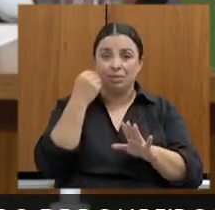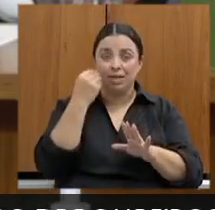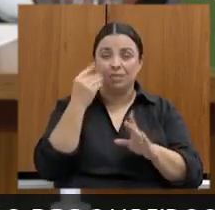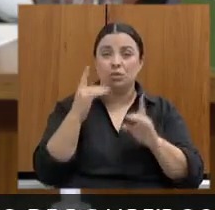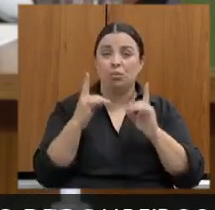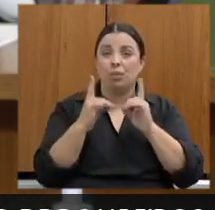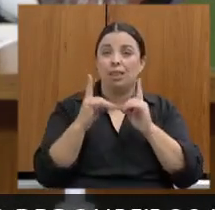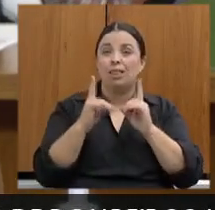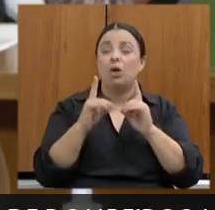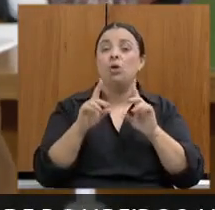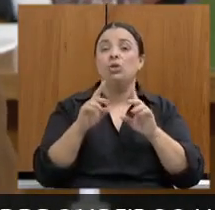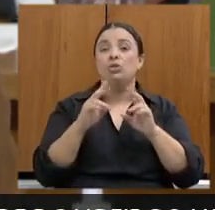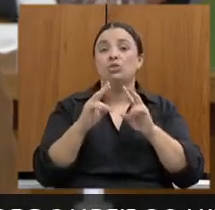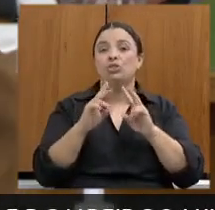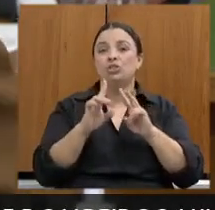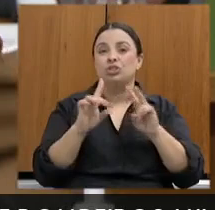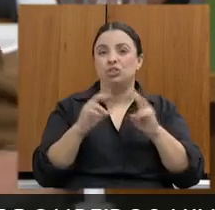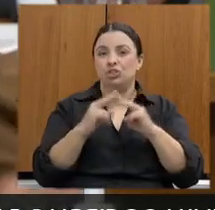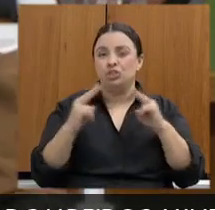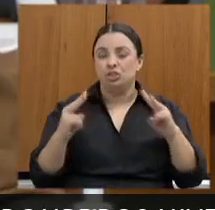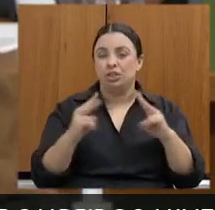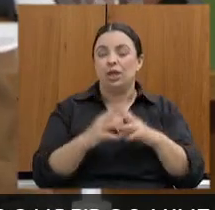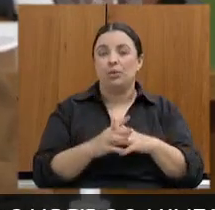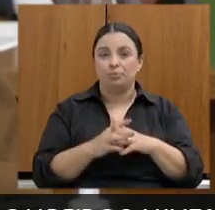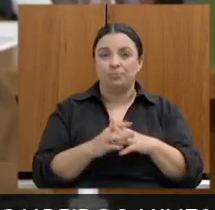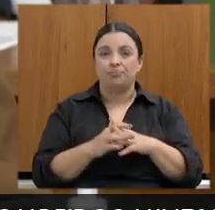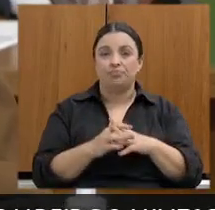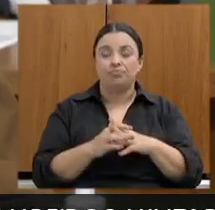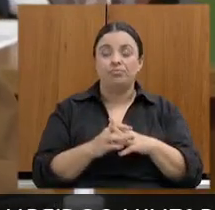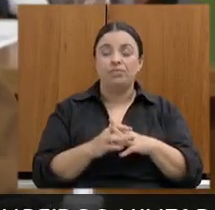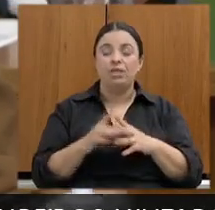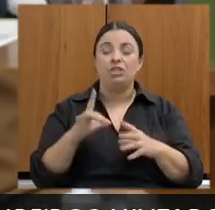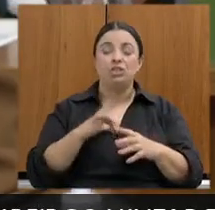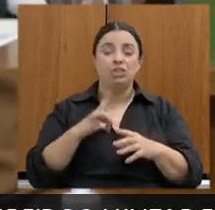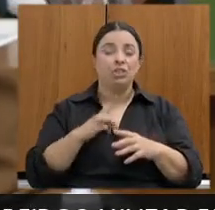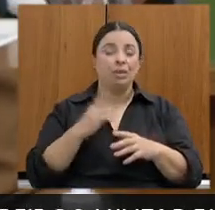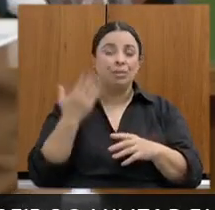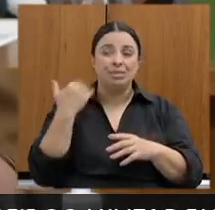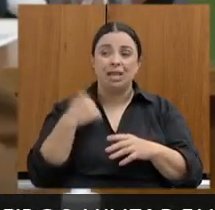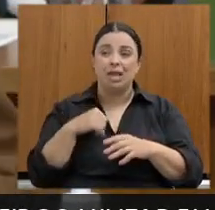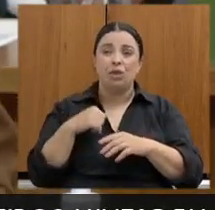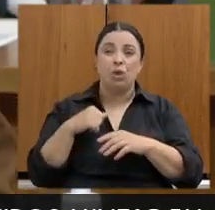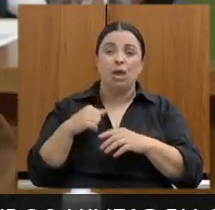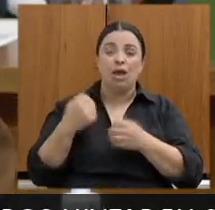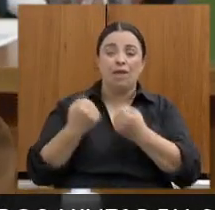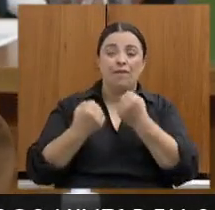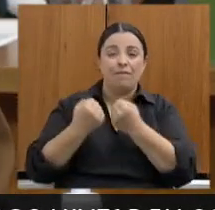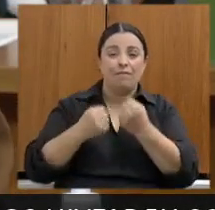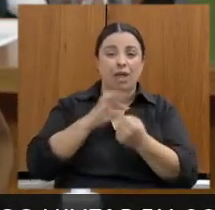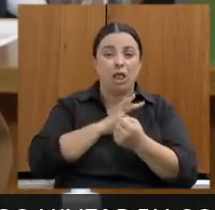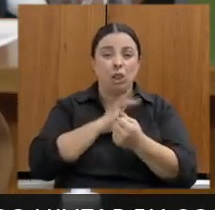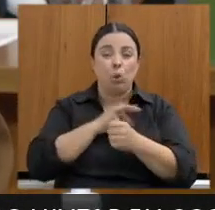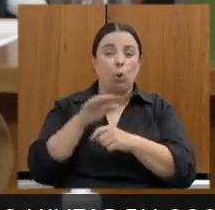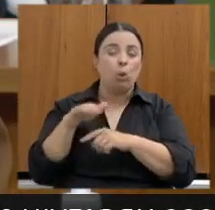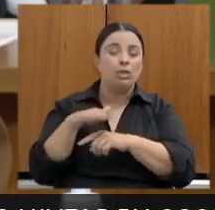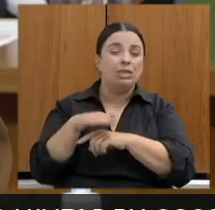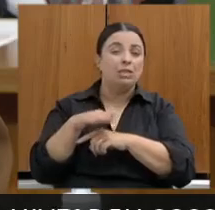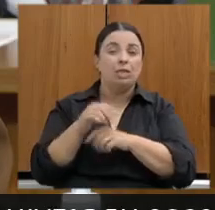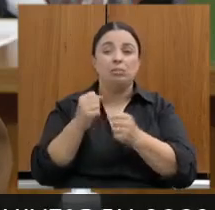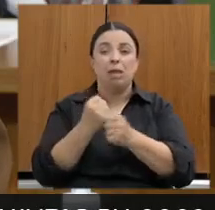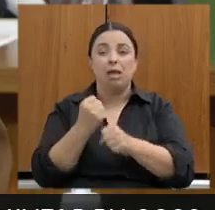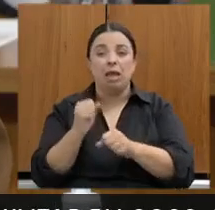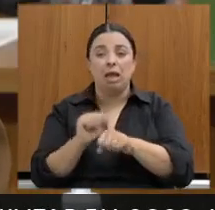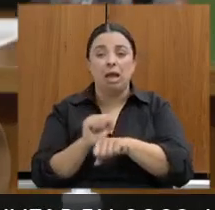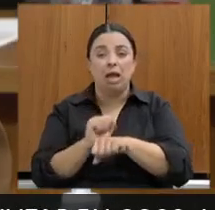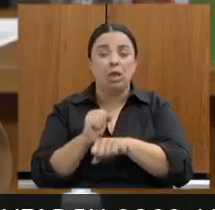uma tentativa né DJ trazer solução para isso viaturas lhe esperando horas e mais horas é deslocamento ali de uma viatura